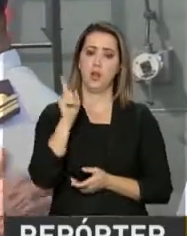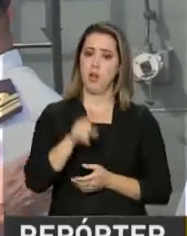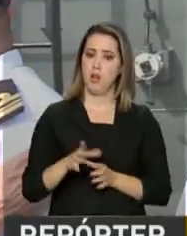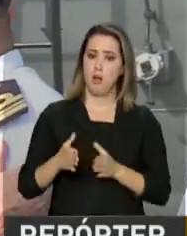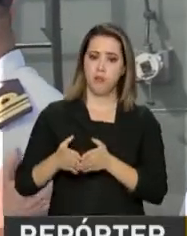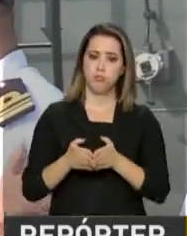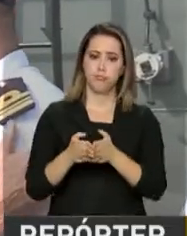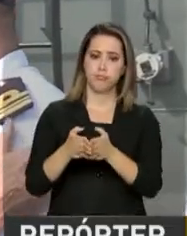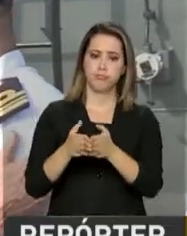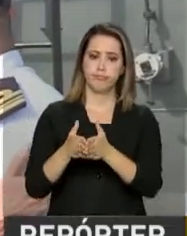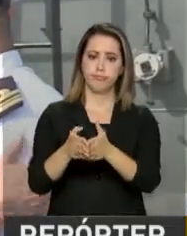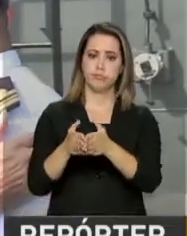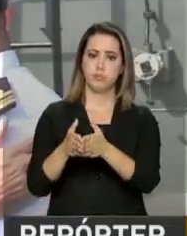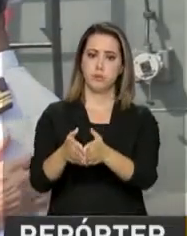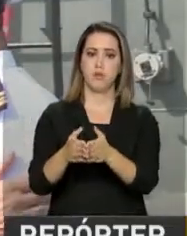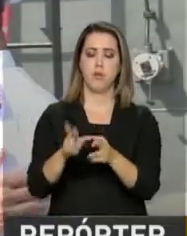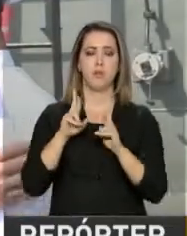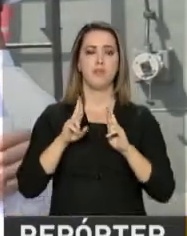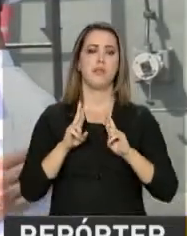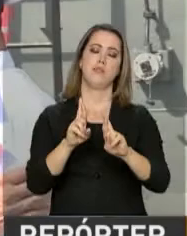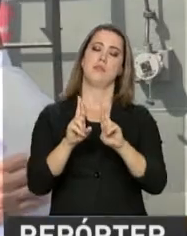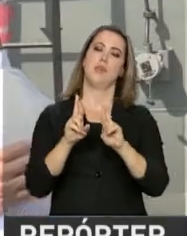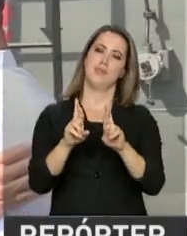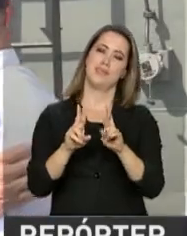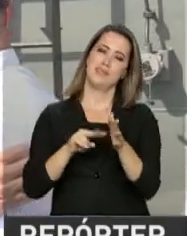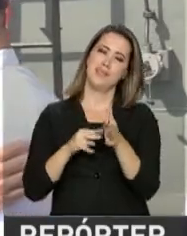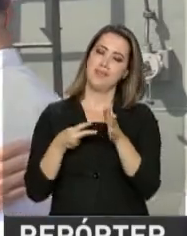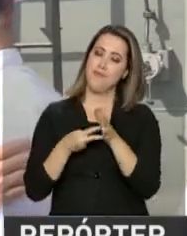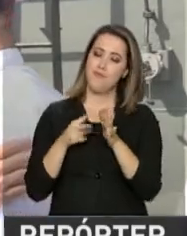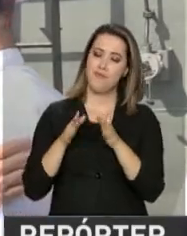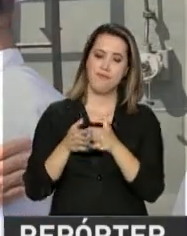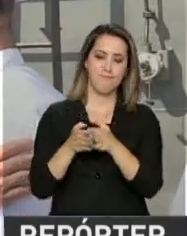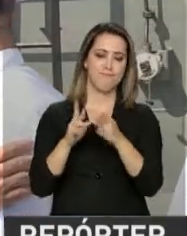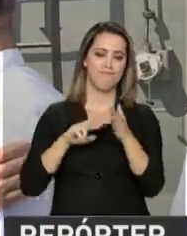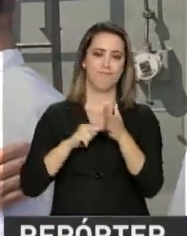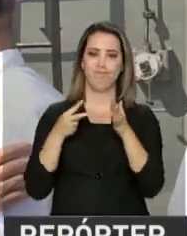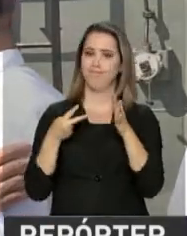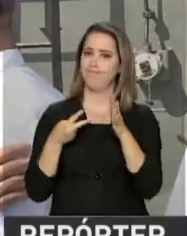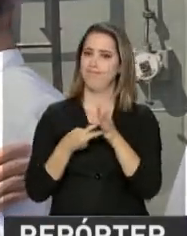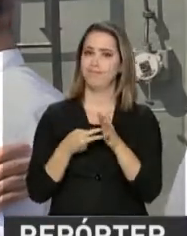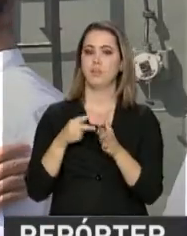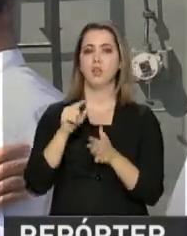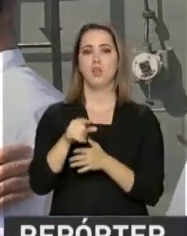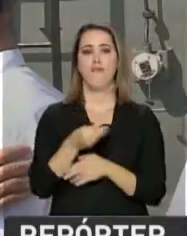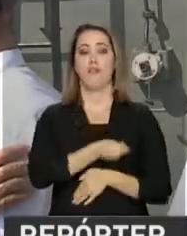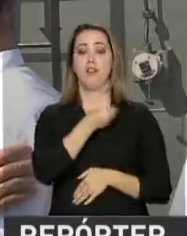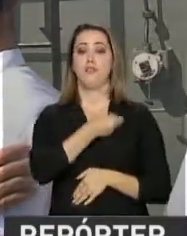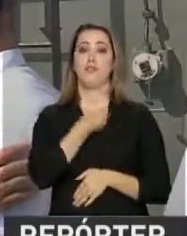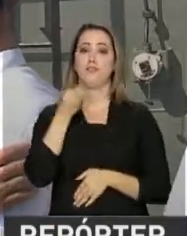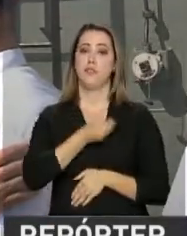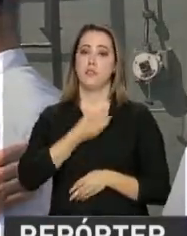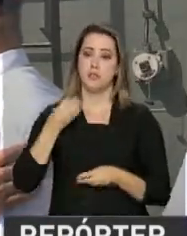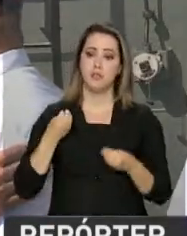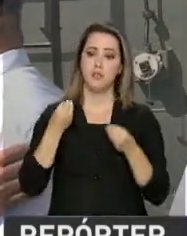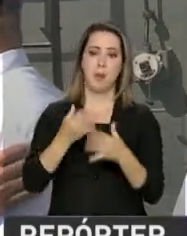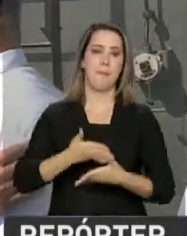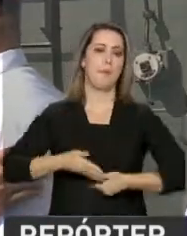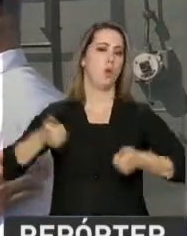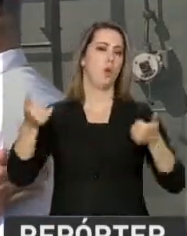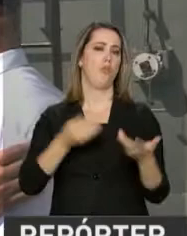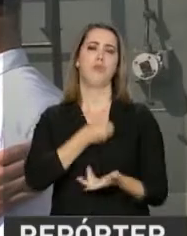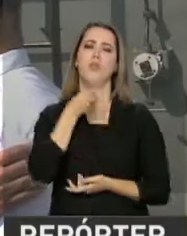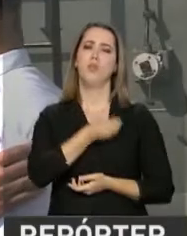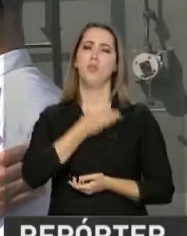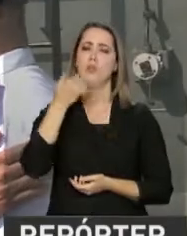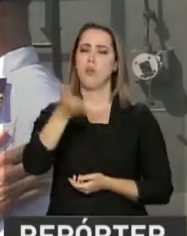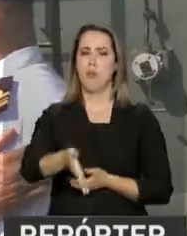esse é um navio da esperança, porque esse navio, ele provê vida, ele provê qualidade de vida.